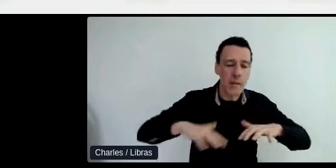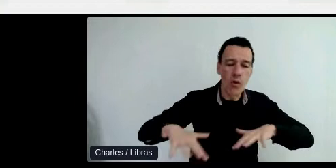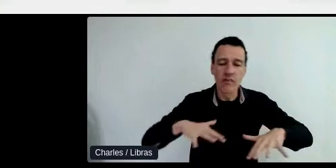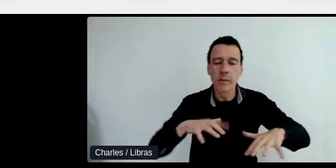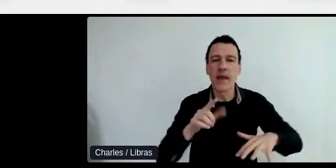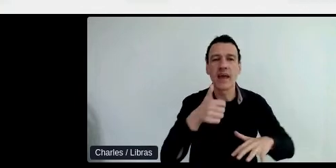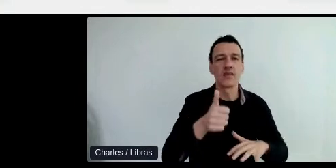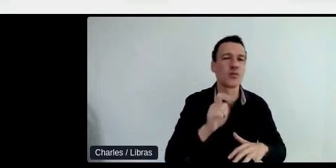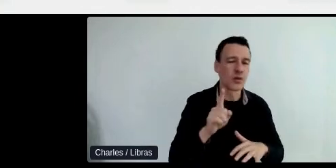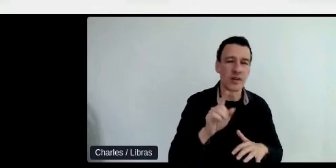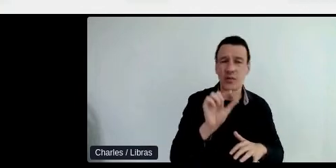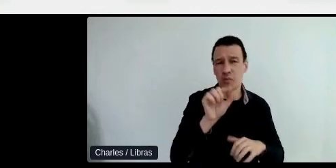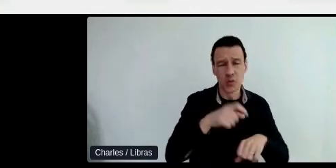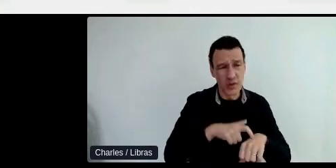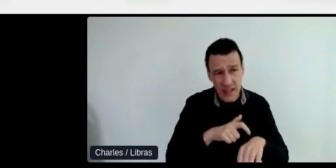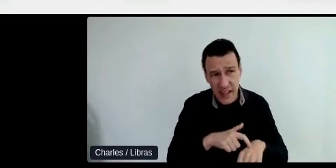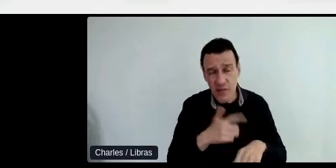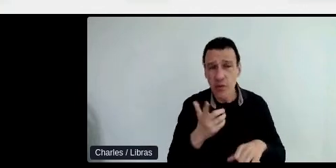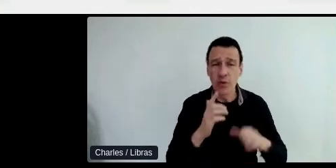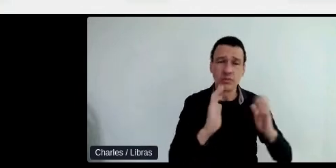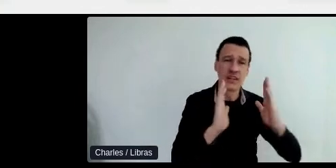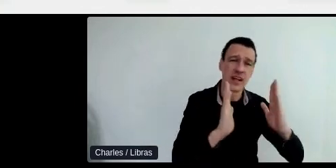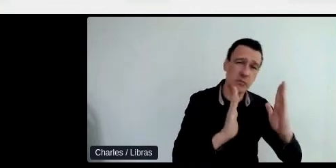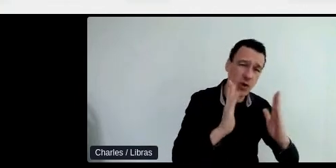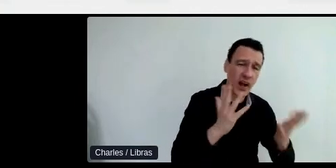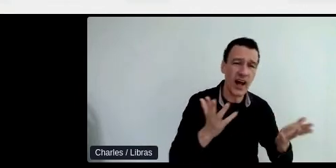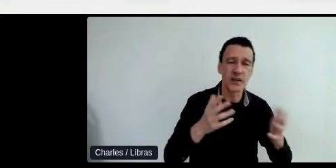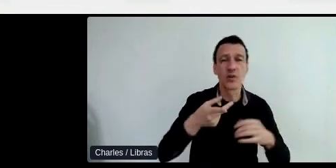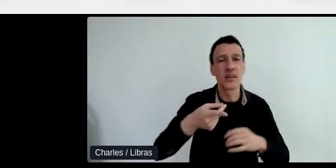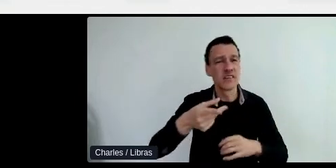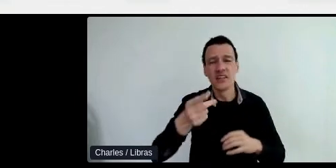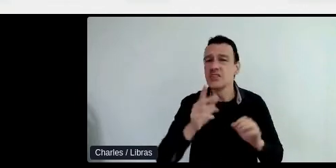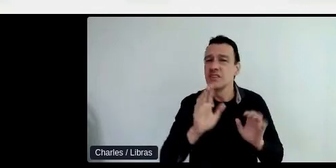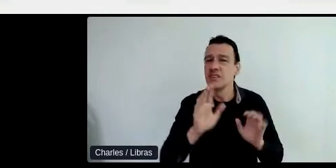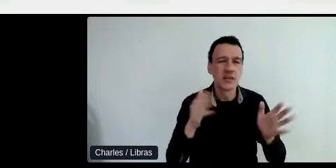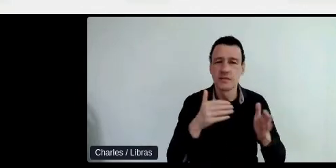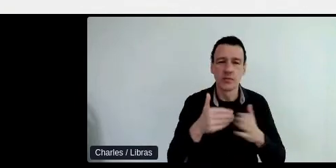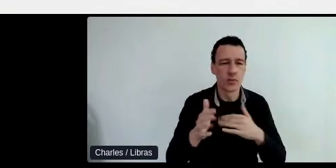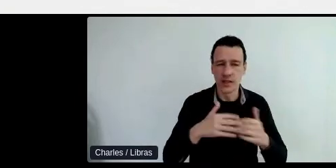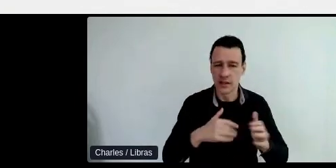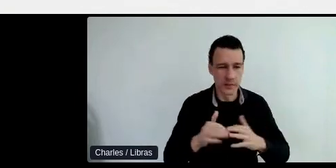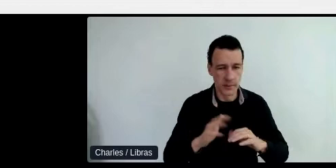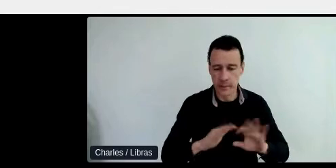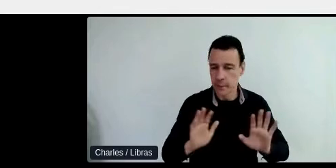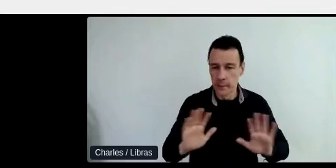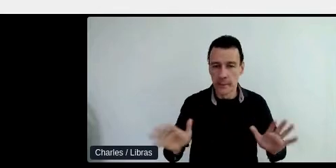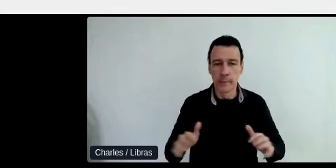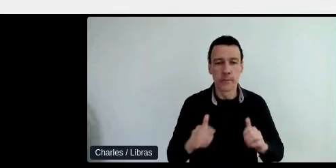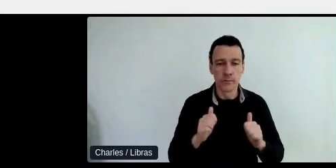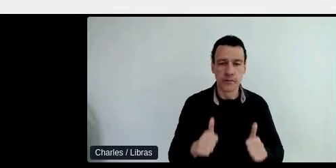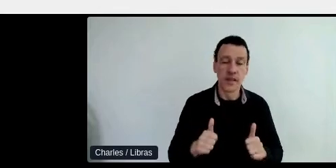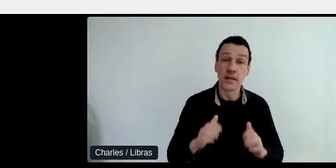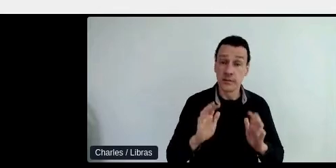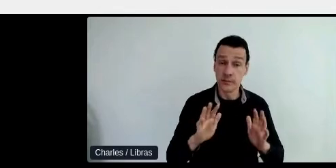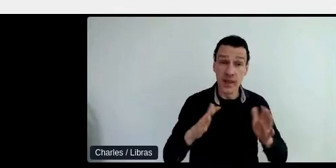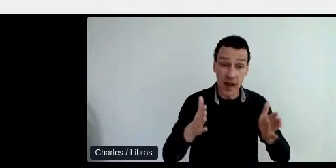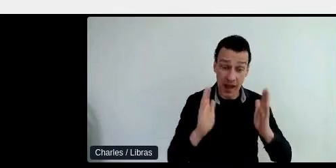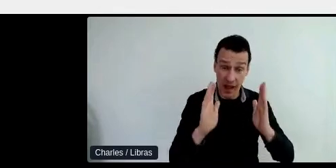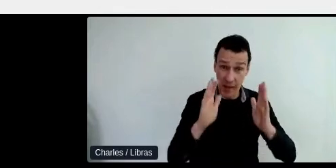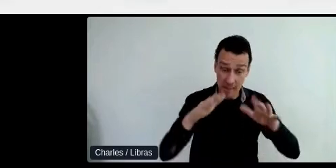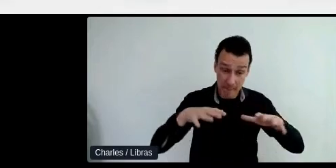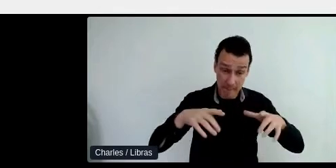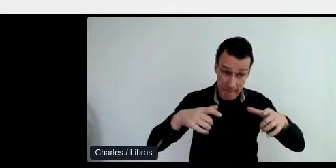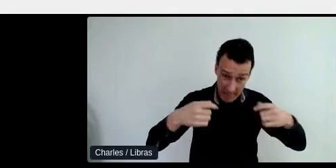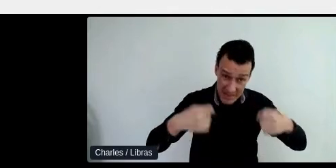ali, temporária, definitiva, momentânea, em ambientes com segurança, né, e